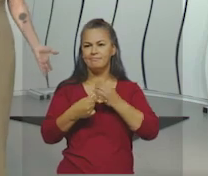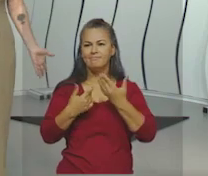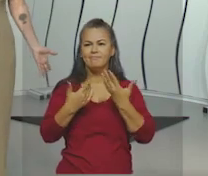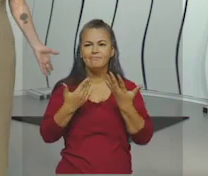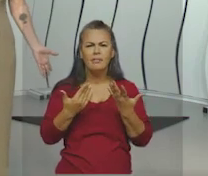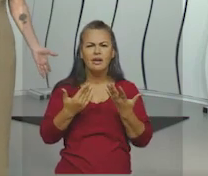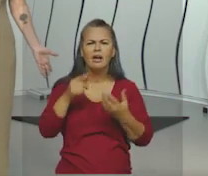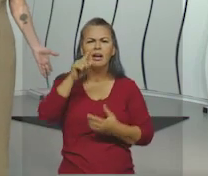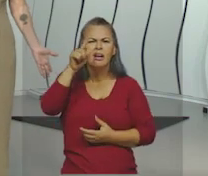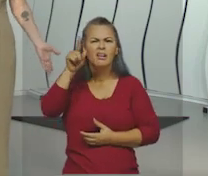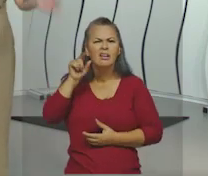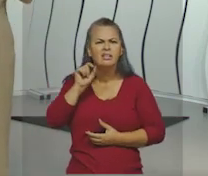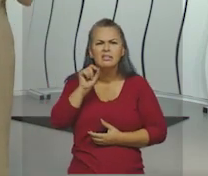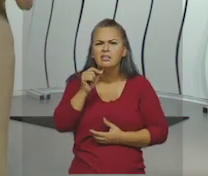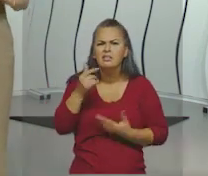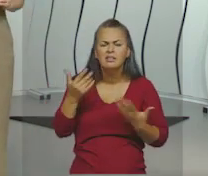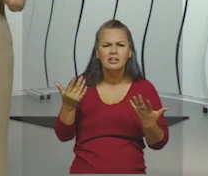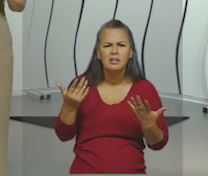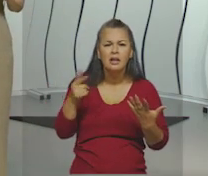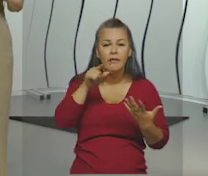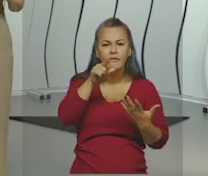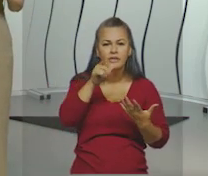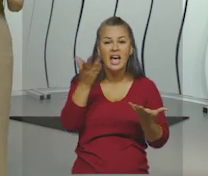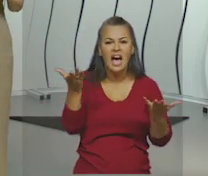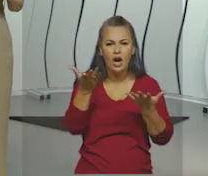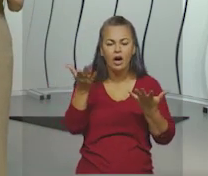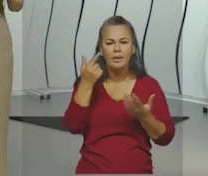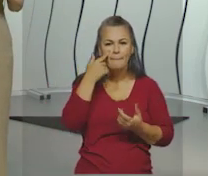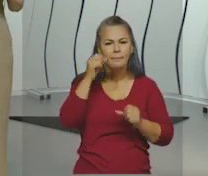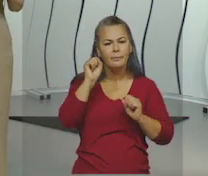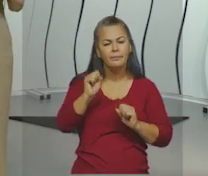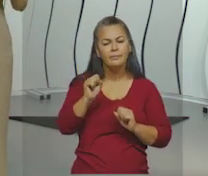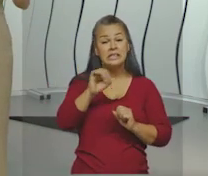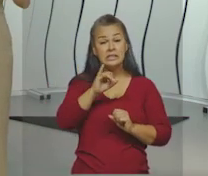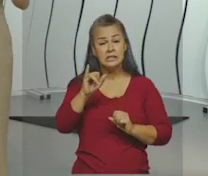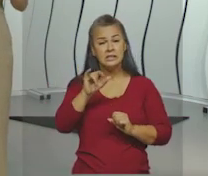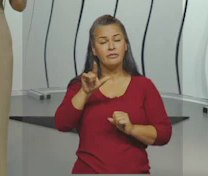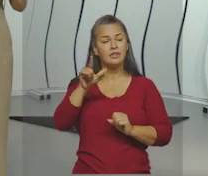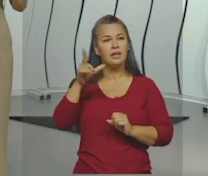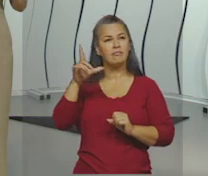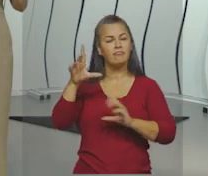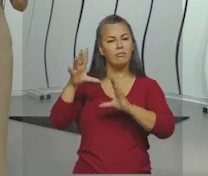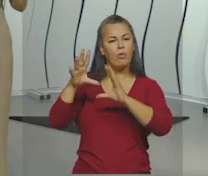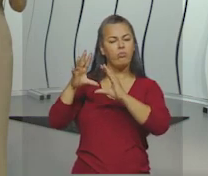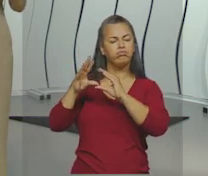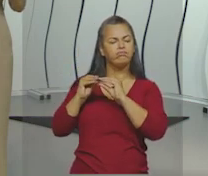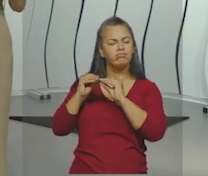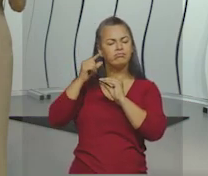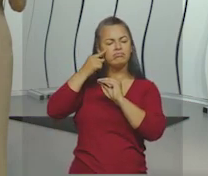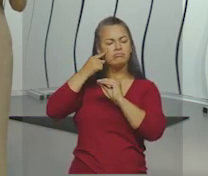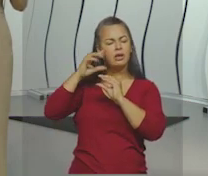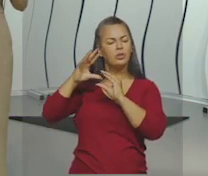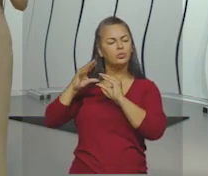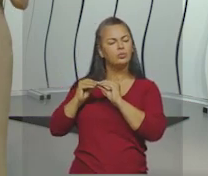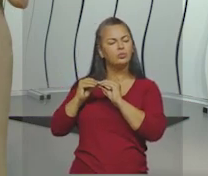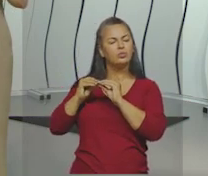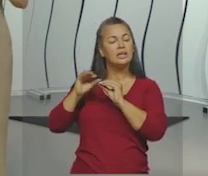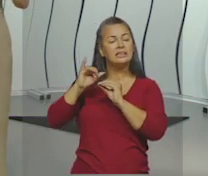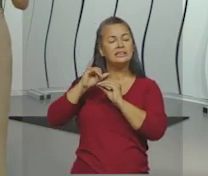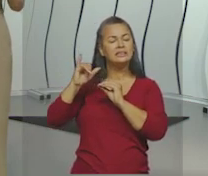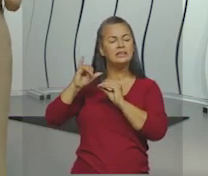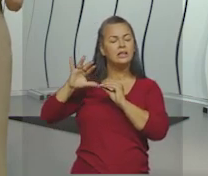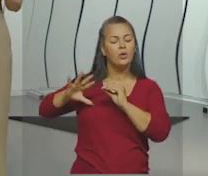Como assim? Fechem os olhos, todo mundo. Imagine um mundo sem luz, onde você